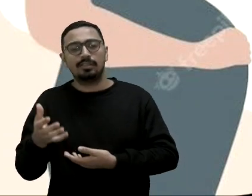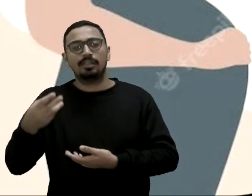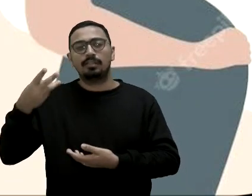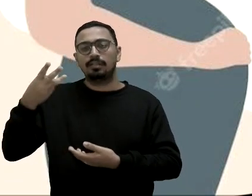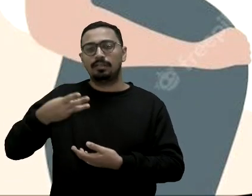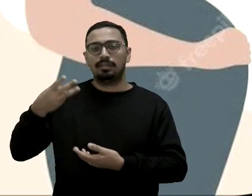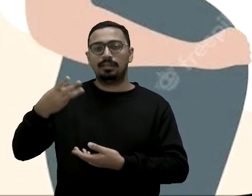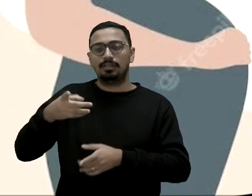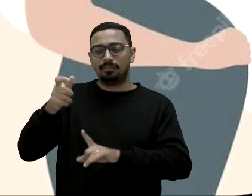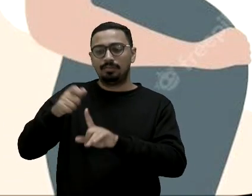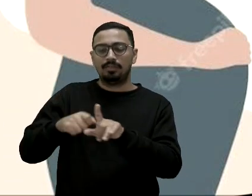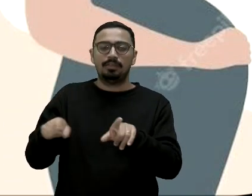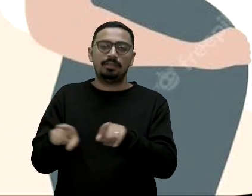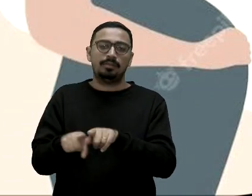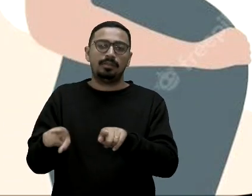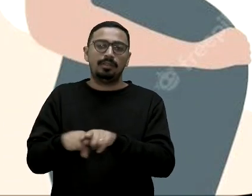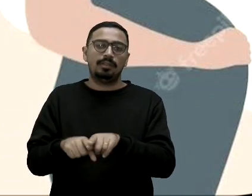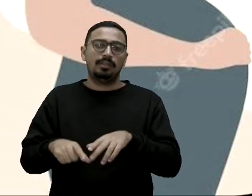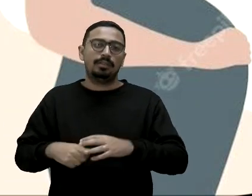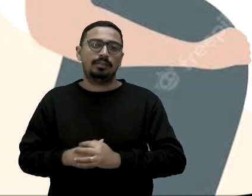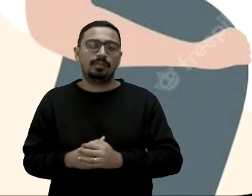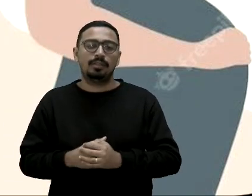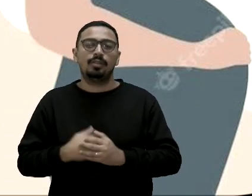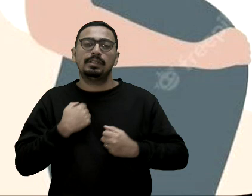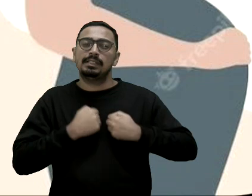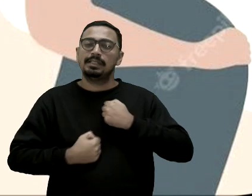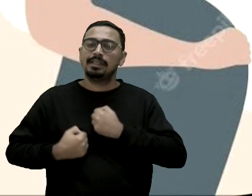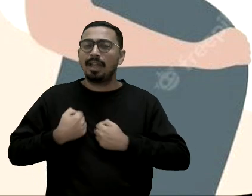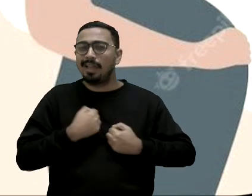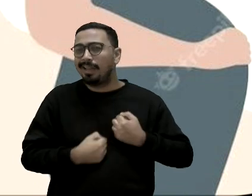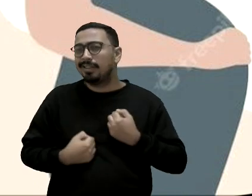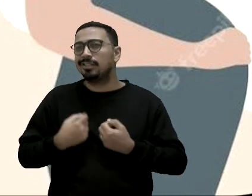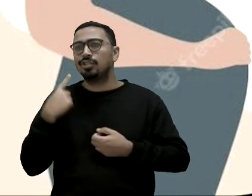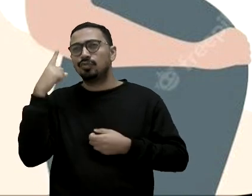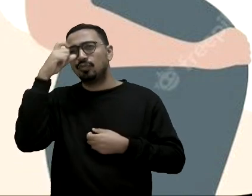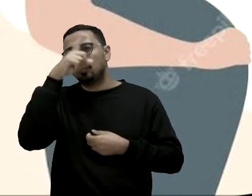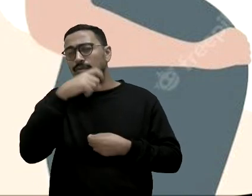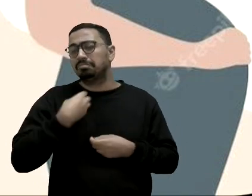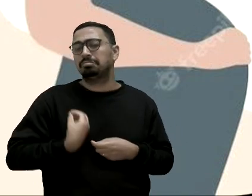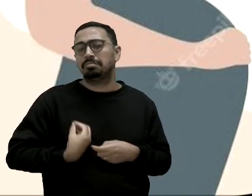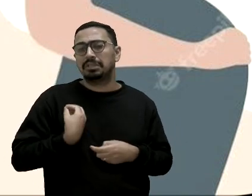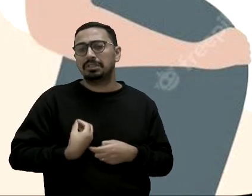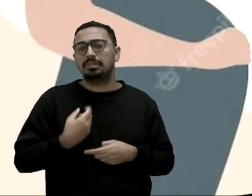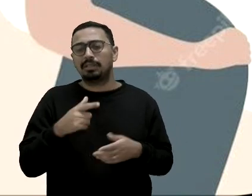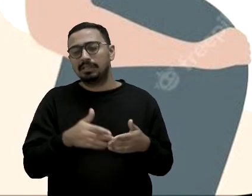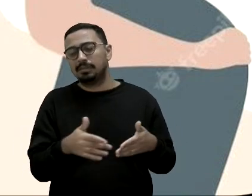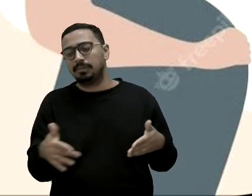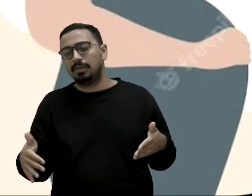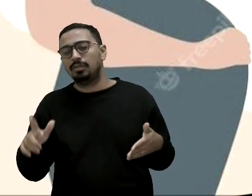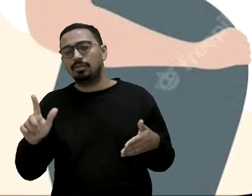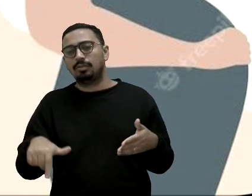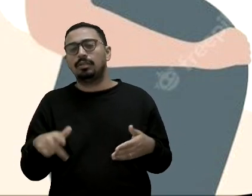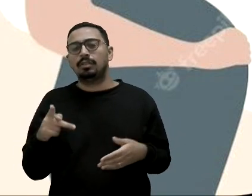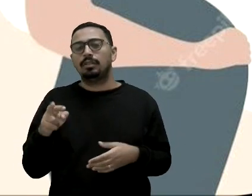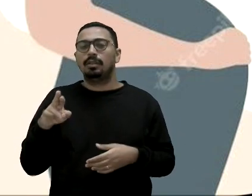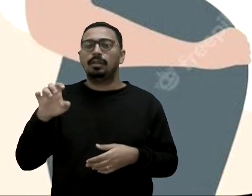trimestre, em relação aos anseios e às dificuldades que elas estão tendo durante o período de